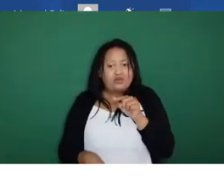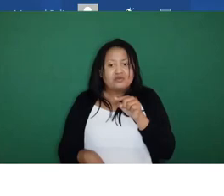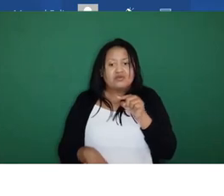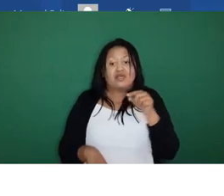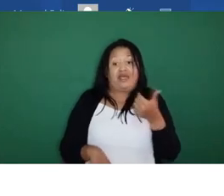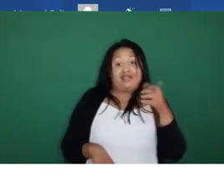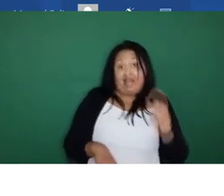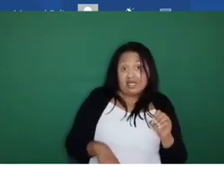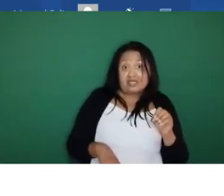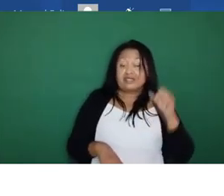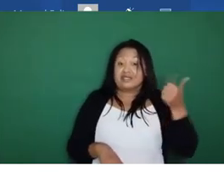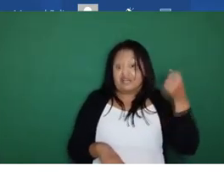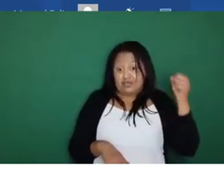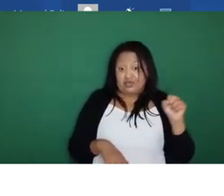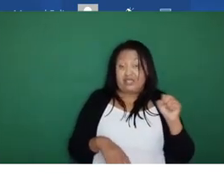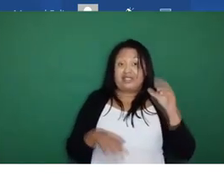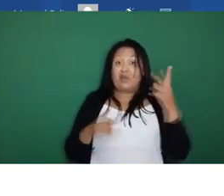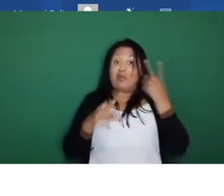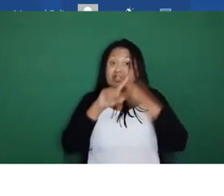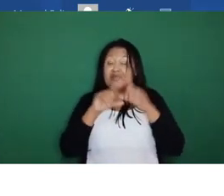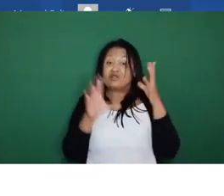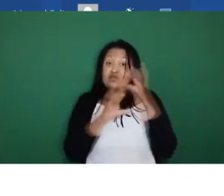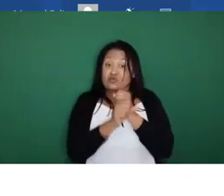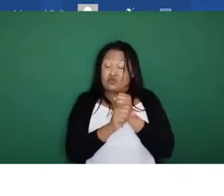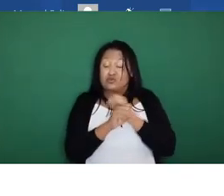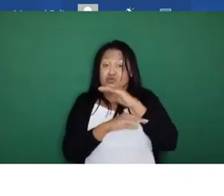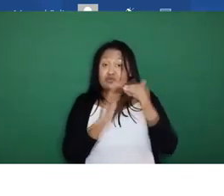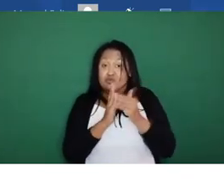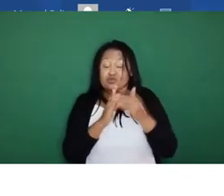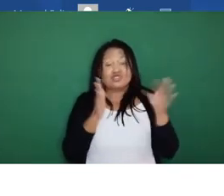multiplicando tudo você vai chegar a